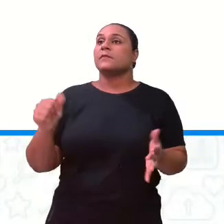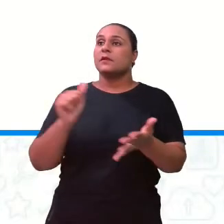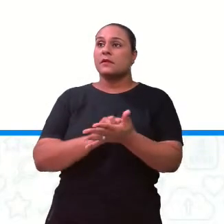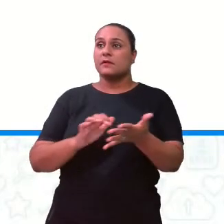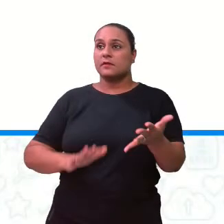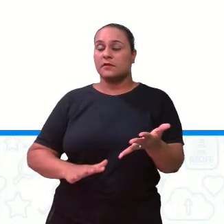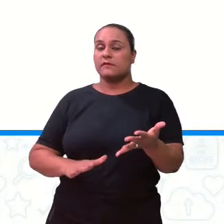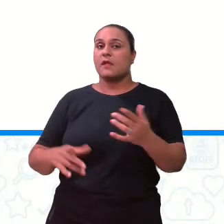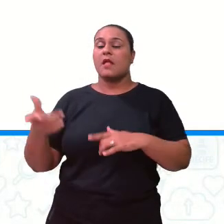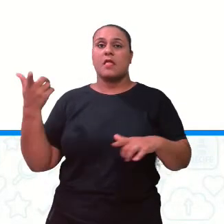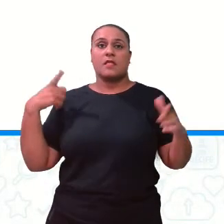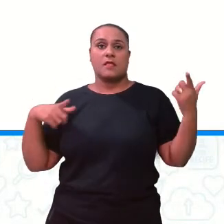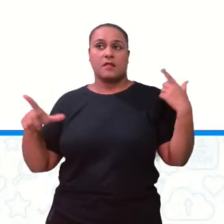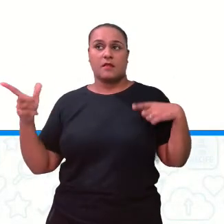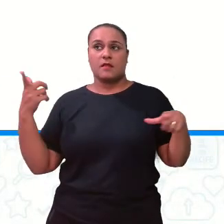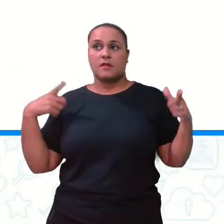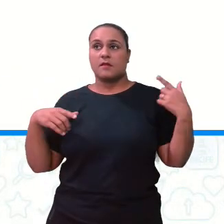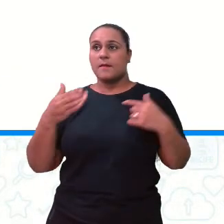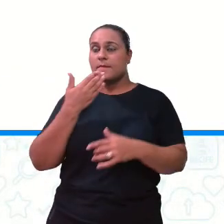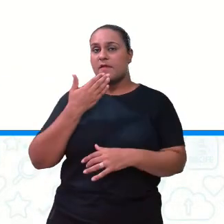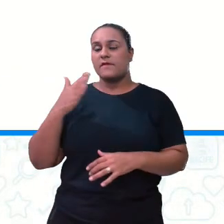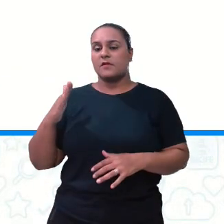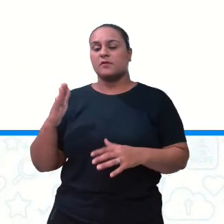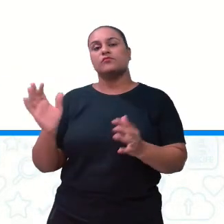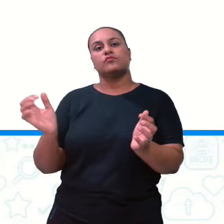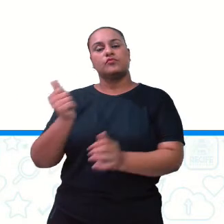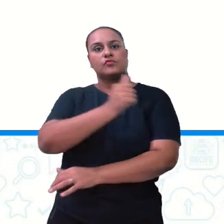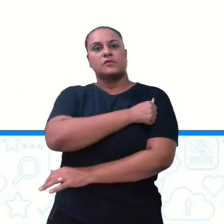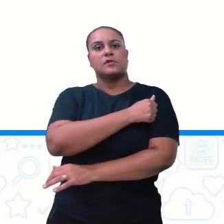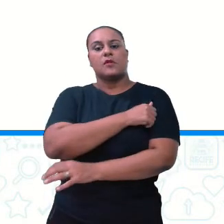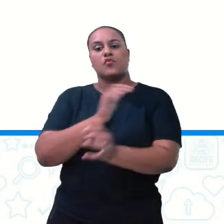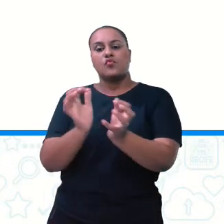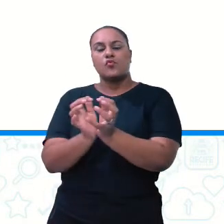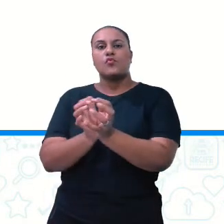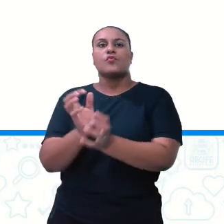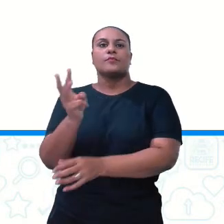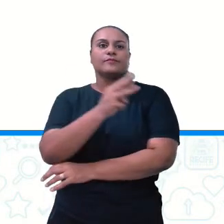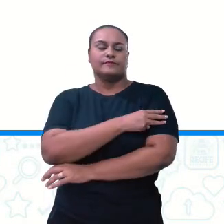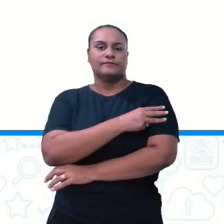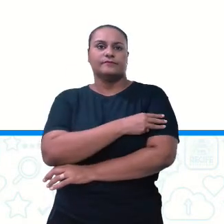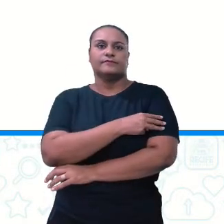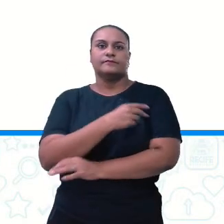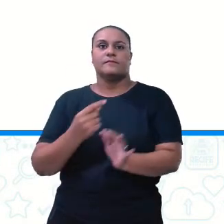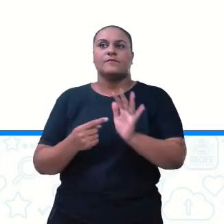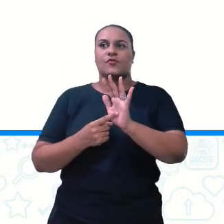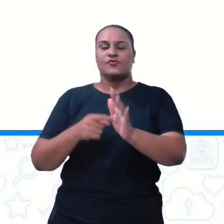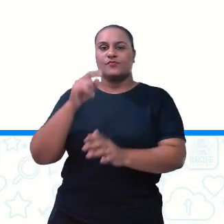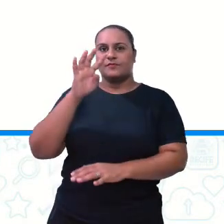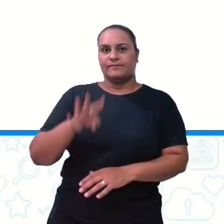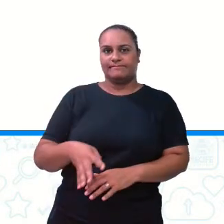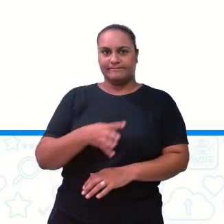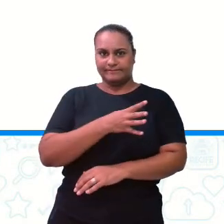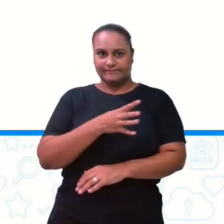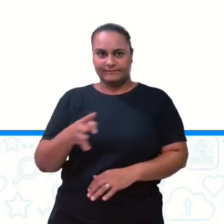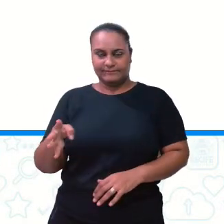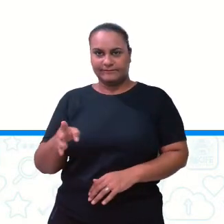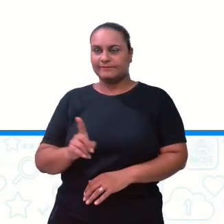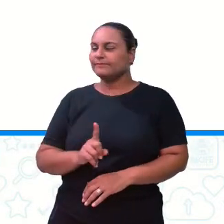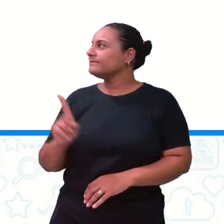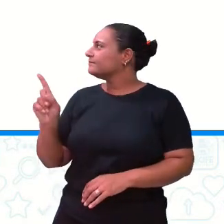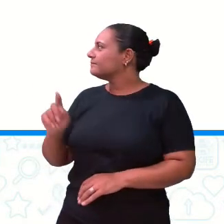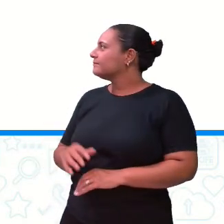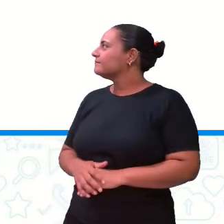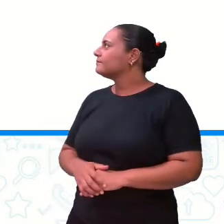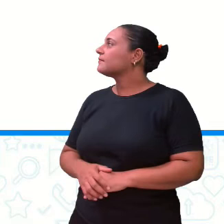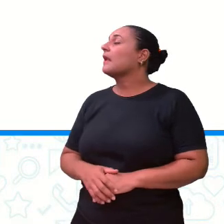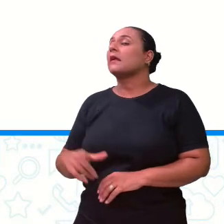atividade de lazer, preferida dos alunos do 3º ano, eu trago uma tabela. Essa tabela, ela